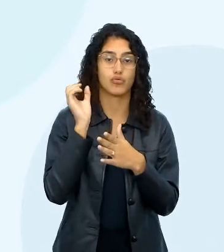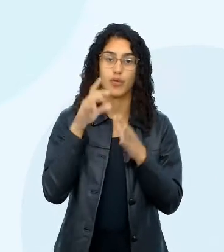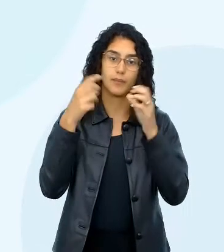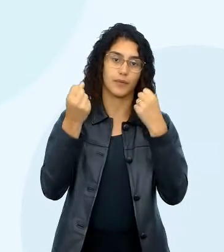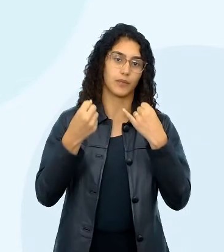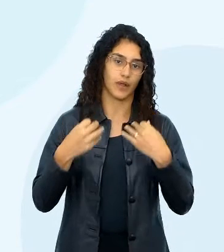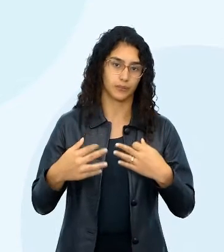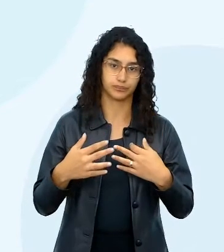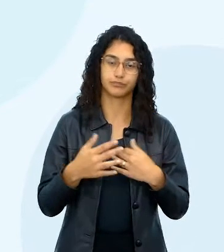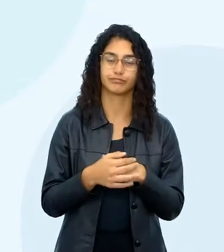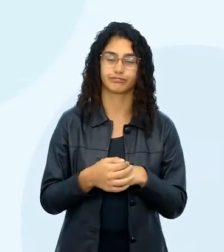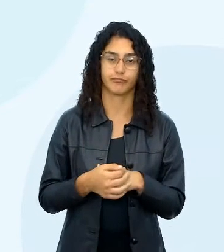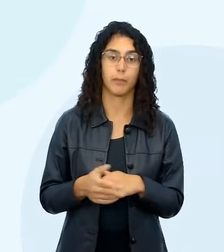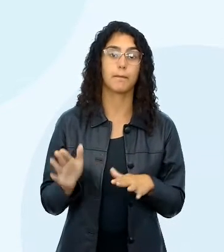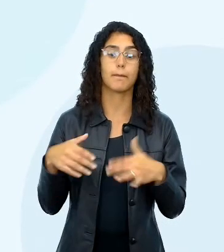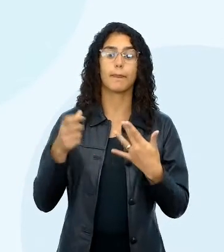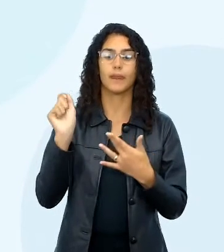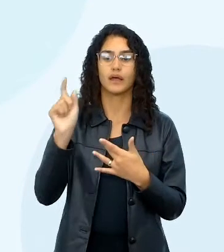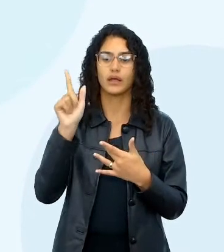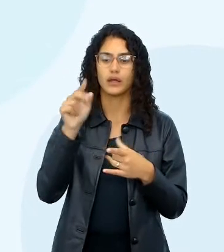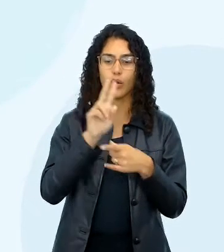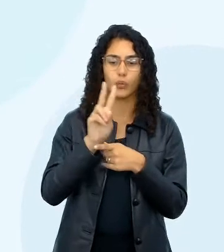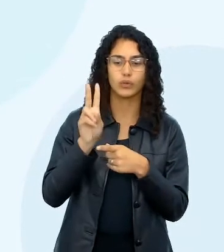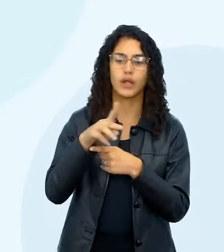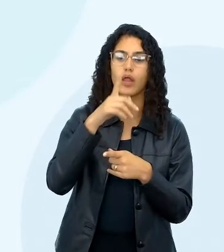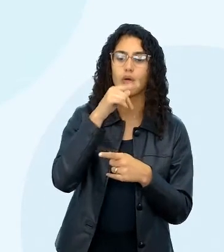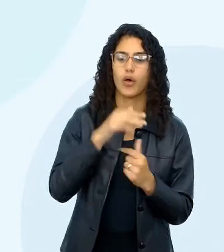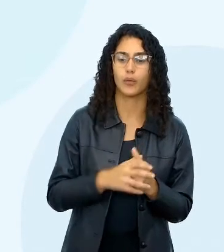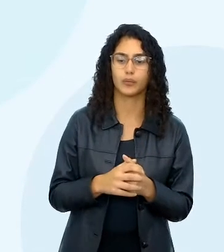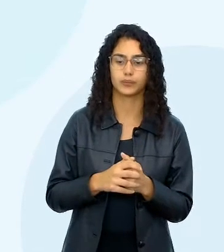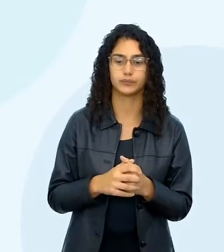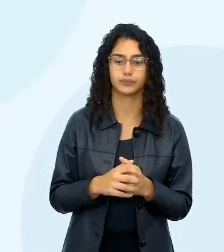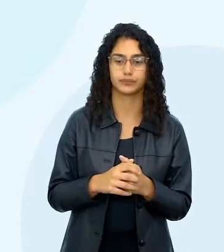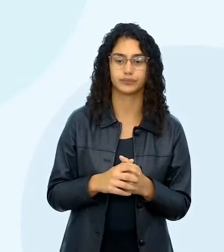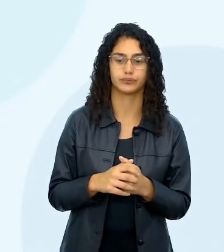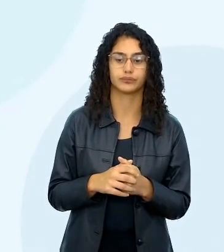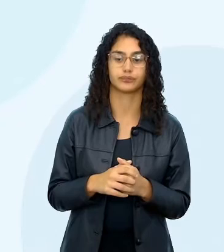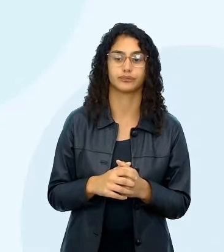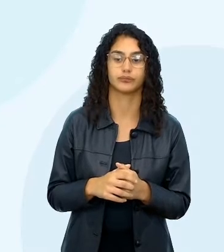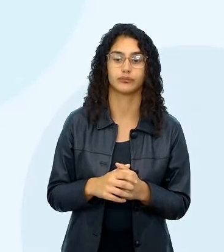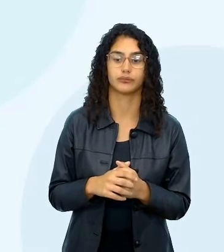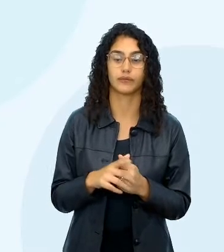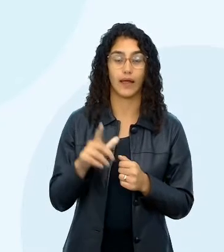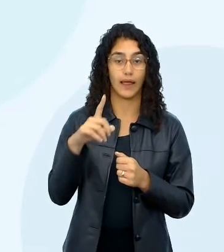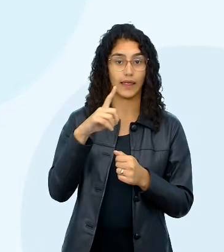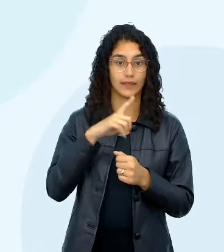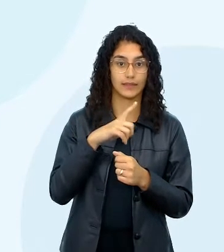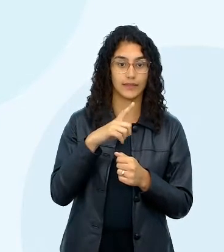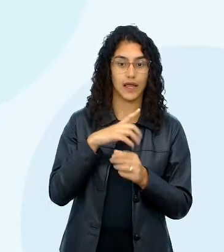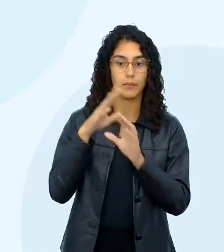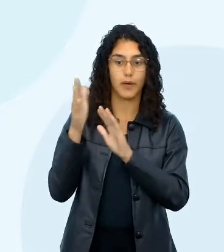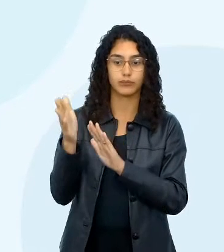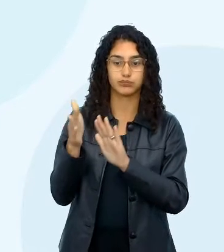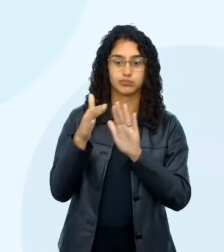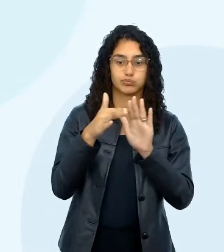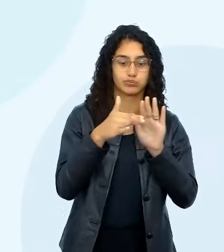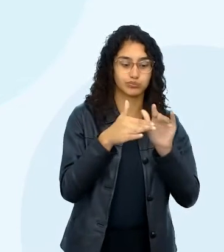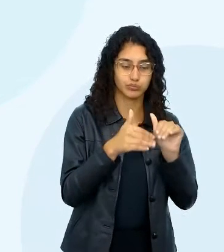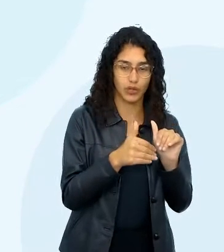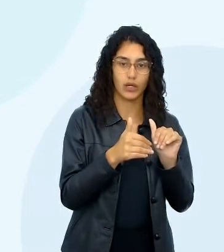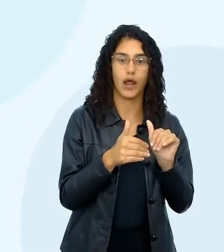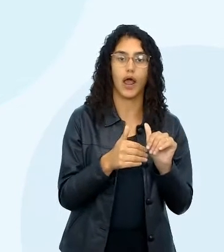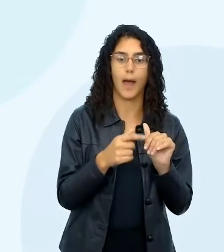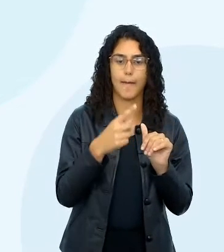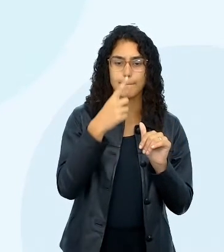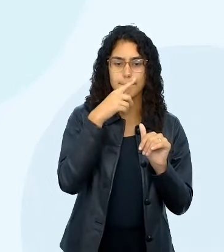para ele, né? Mas o que é o tratamento? O tratamento de esgoto consiste na remoção de poluentes,